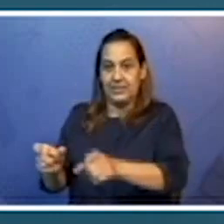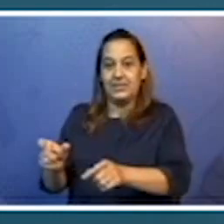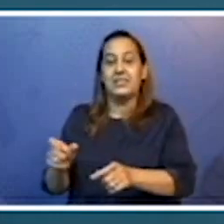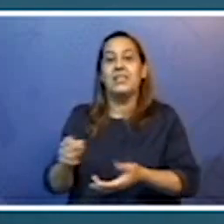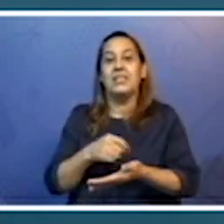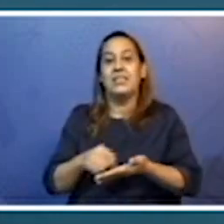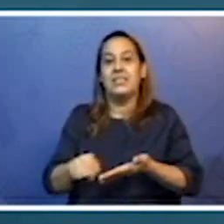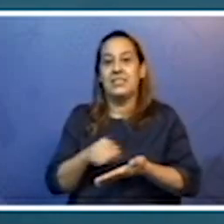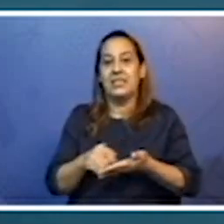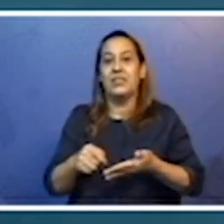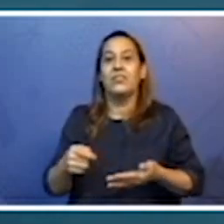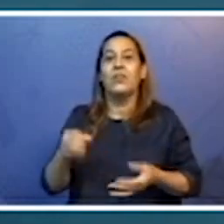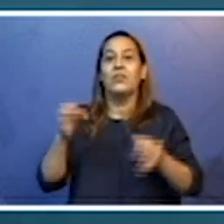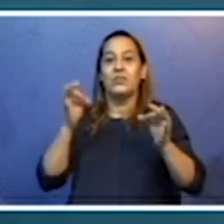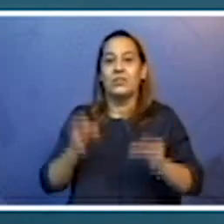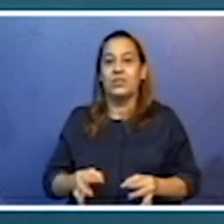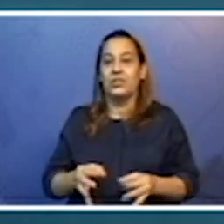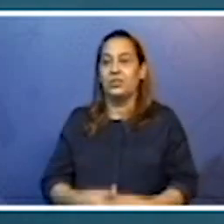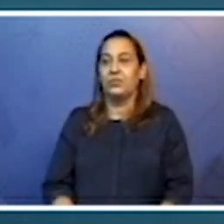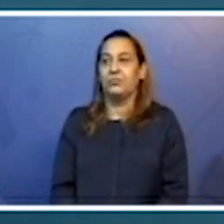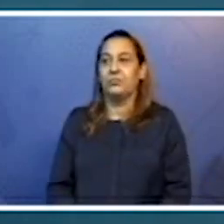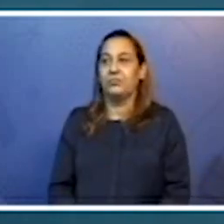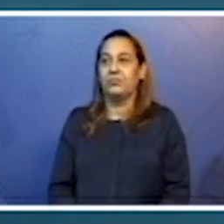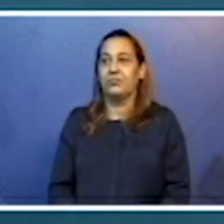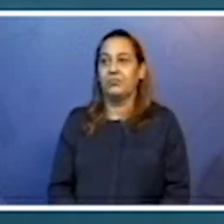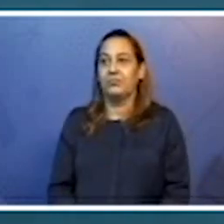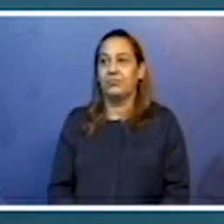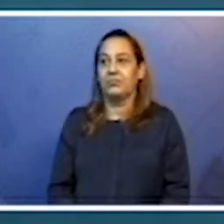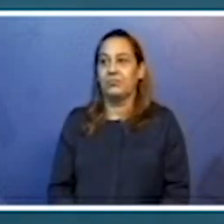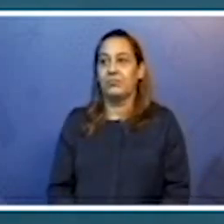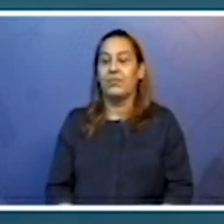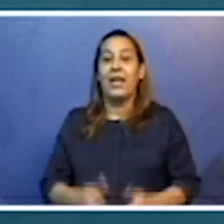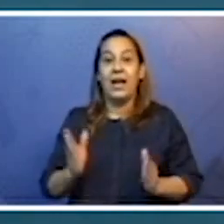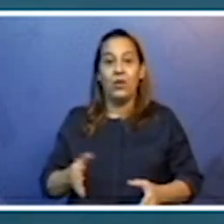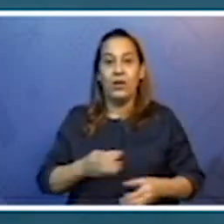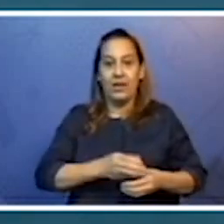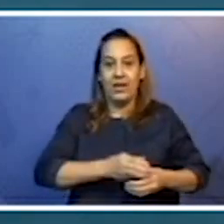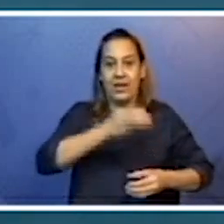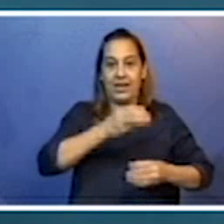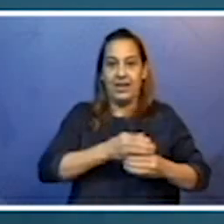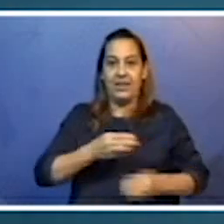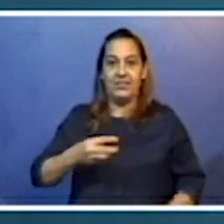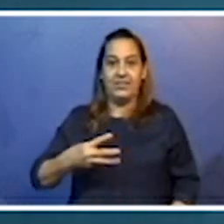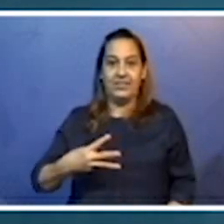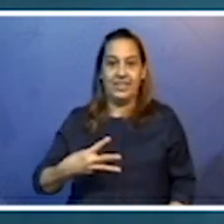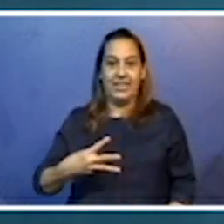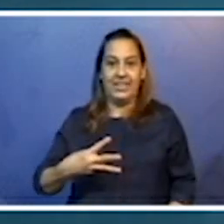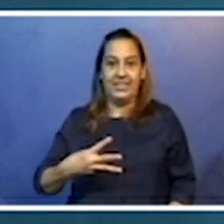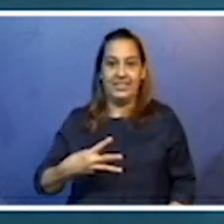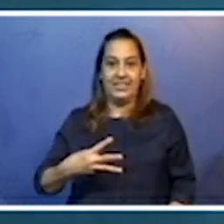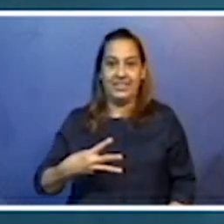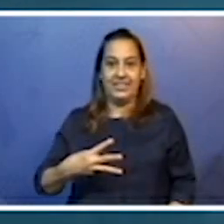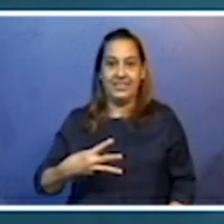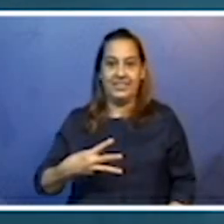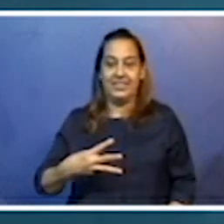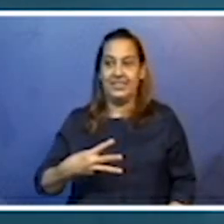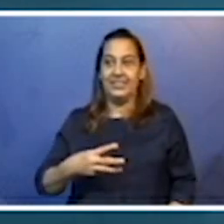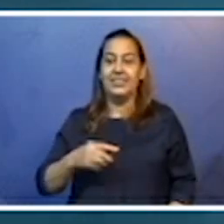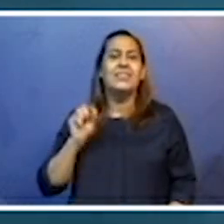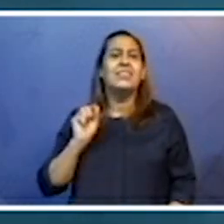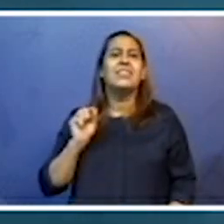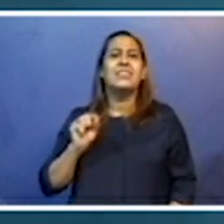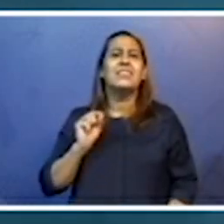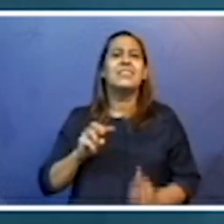linha e 2 na segunda. Vamos para o 3 agora. Tá diminuindo. Isso quer dizer o que